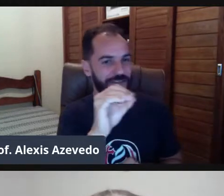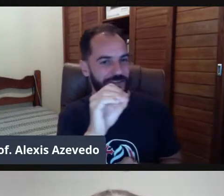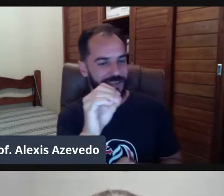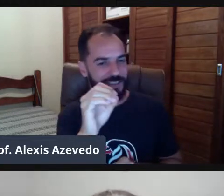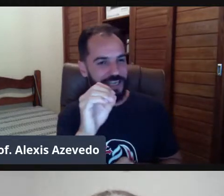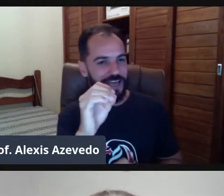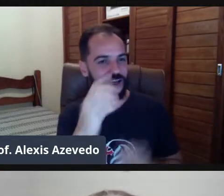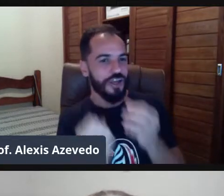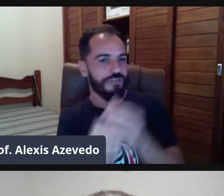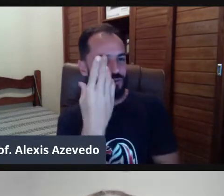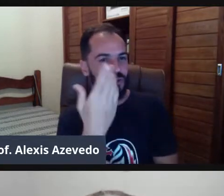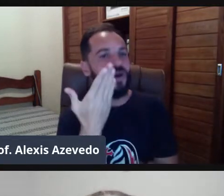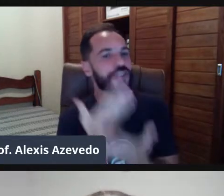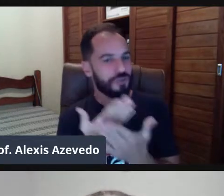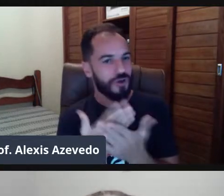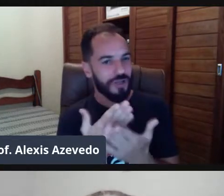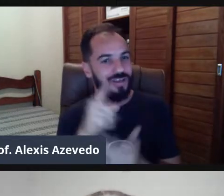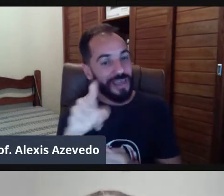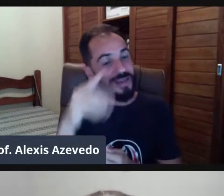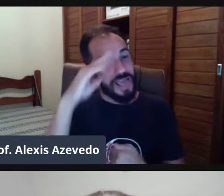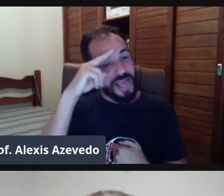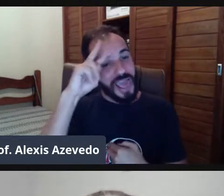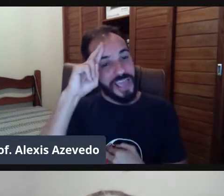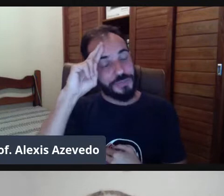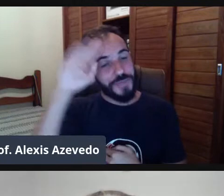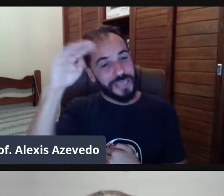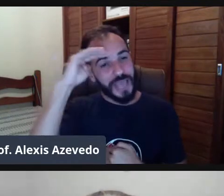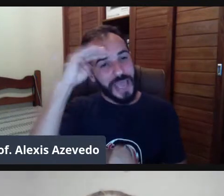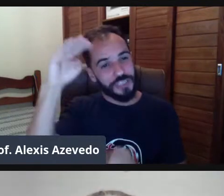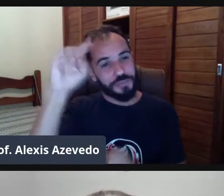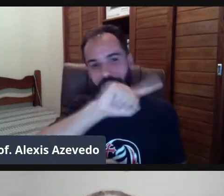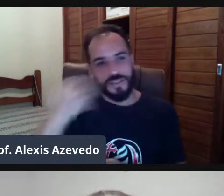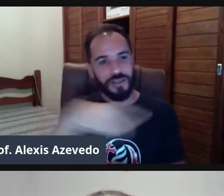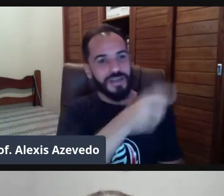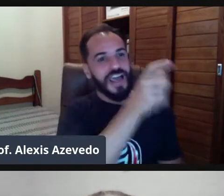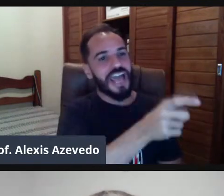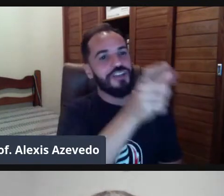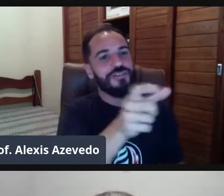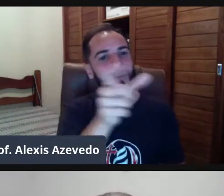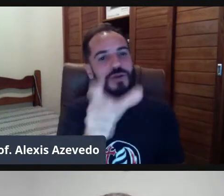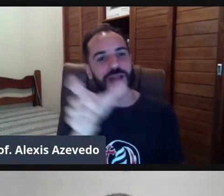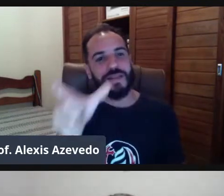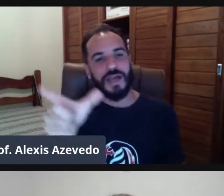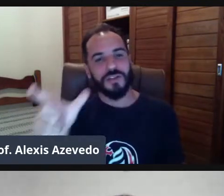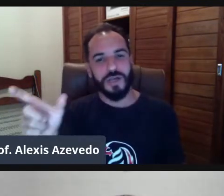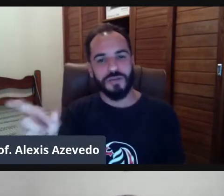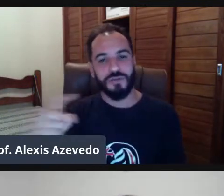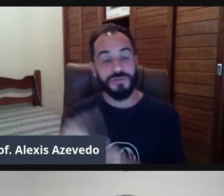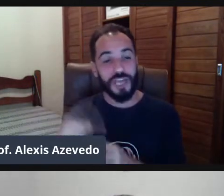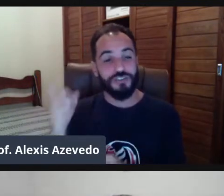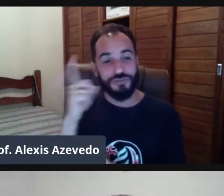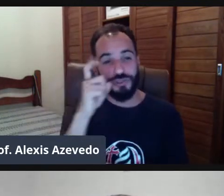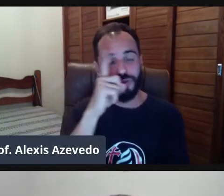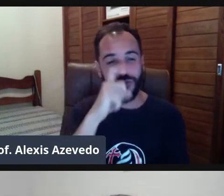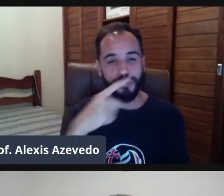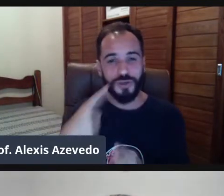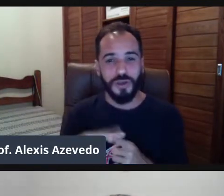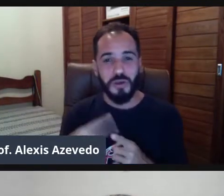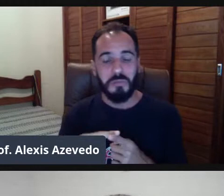essas individualidades, e isso é muito difícil quando a gente está nesse